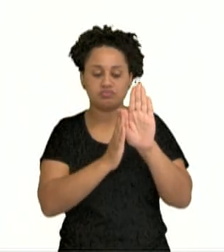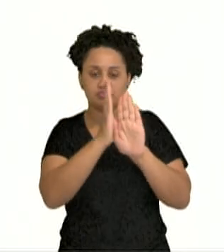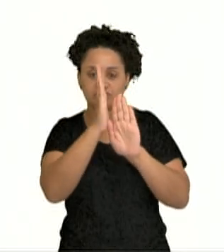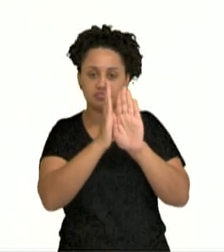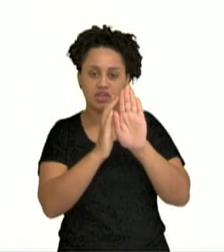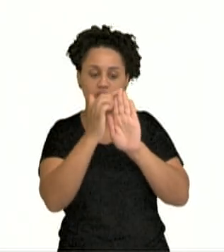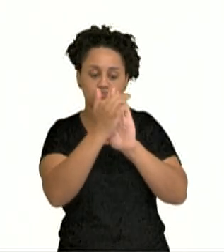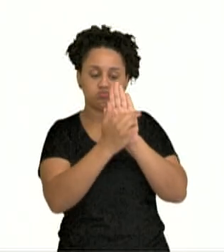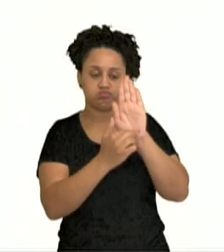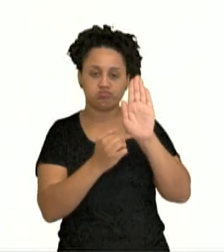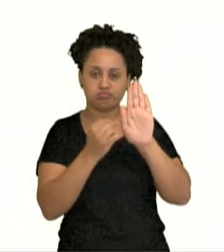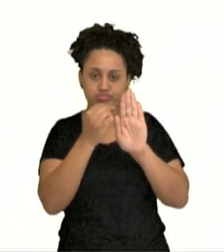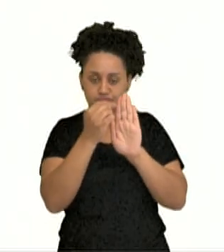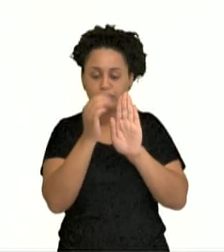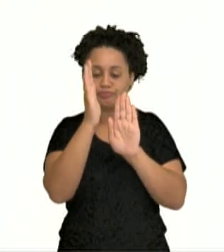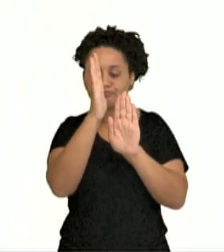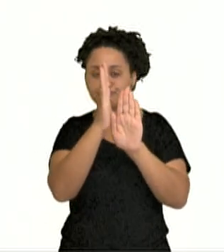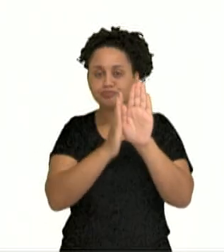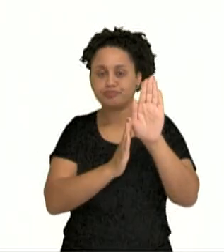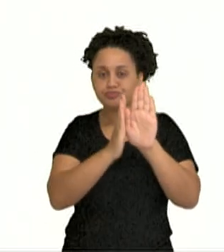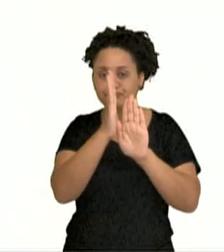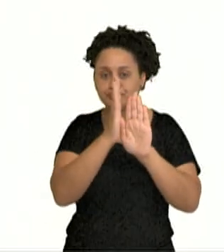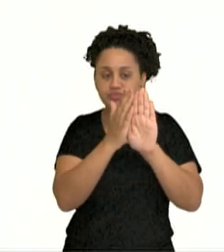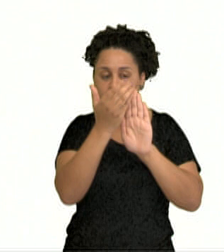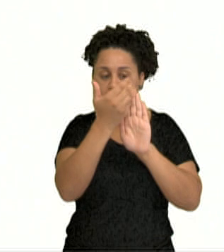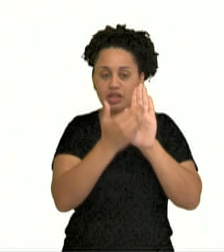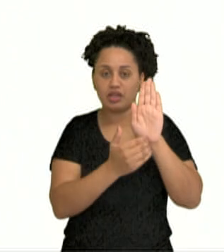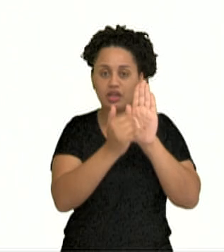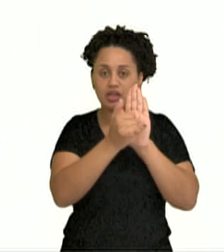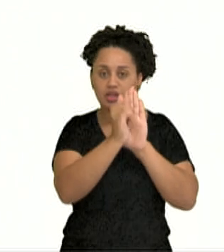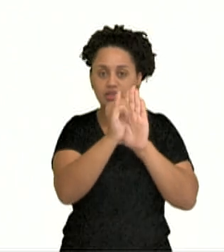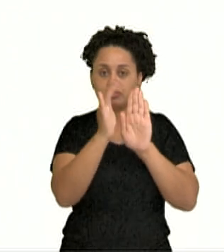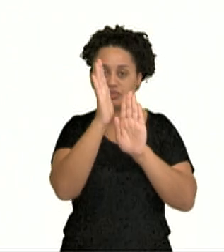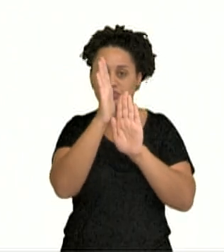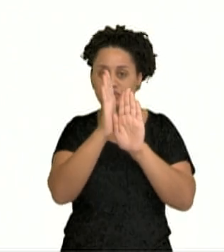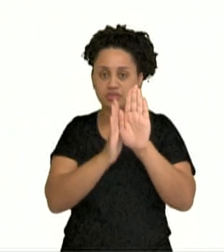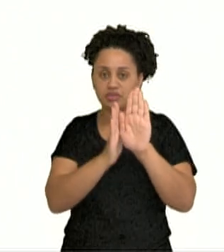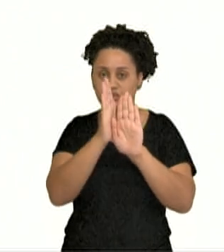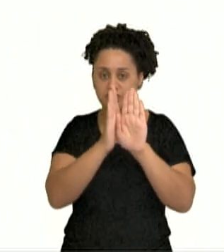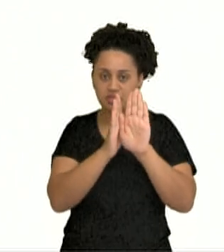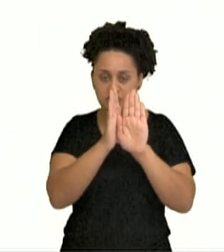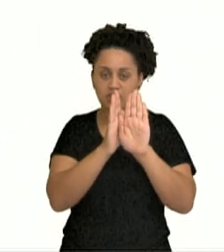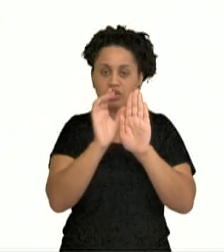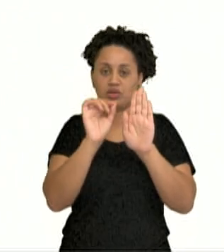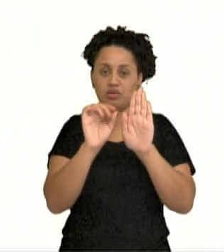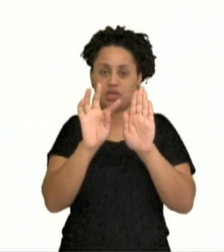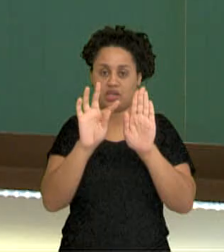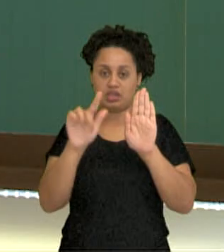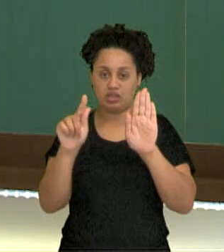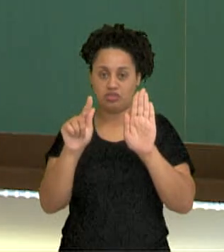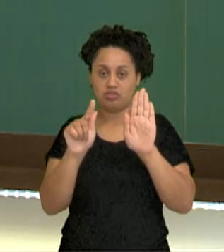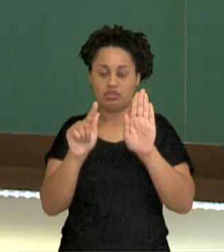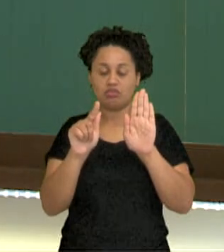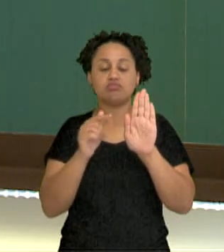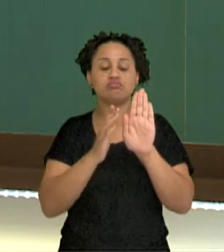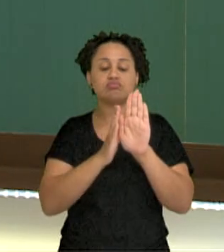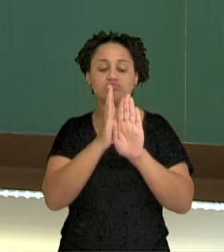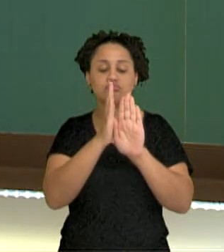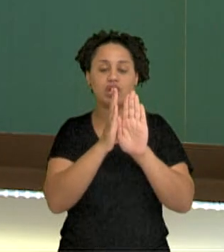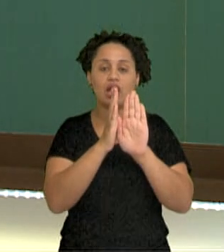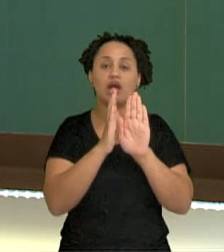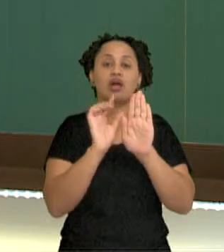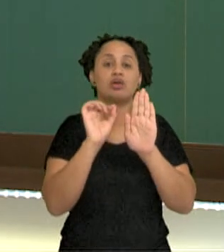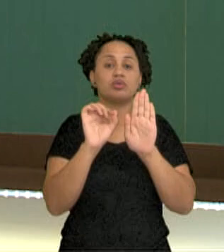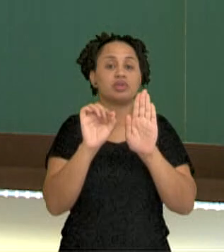auxiliar paralela ao eixo Y e tangente à circunferência, que é uma reta R auxiliar, nós